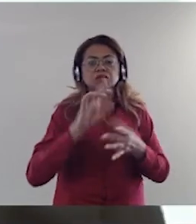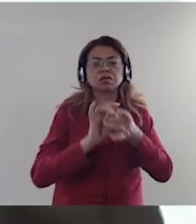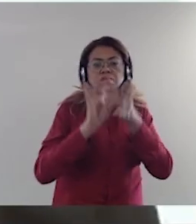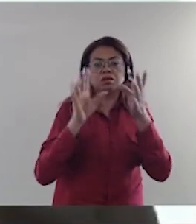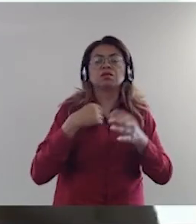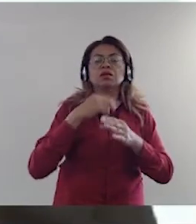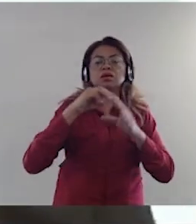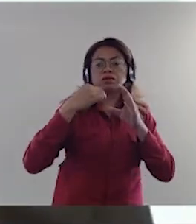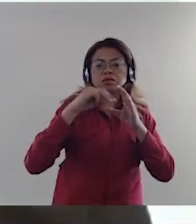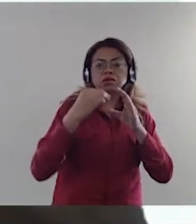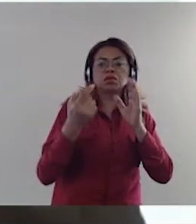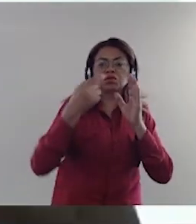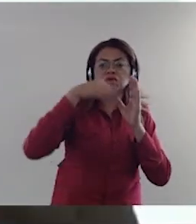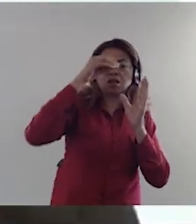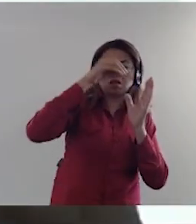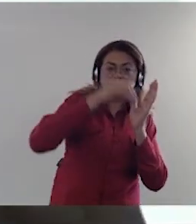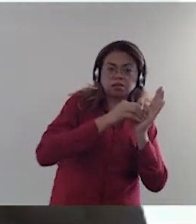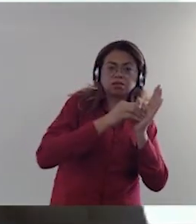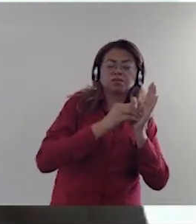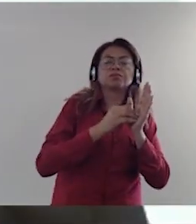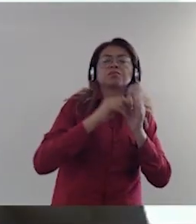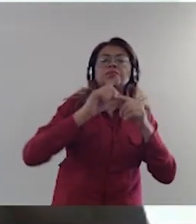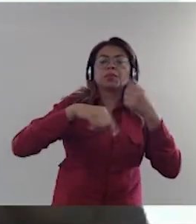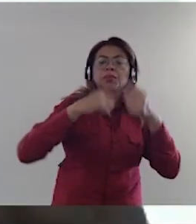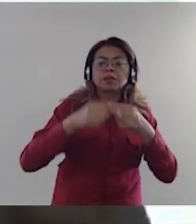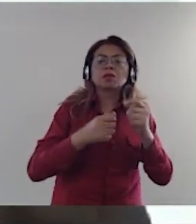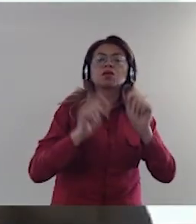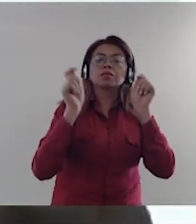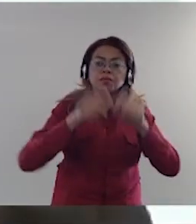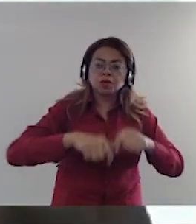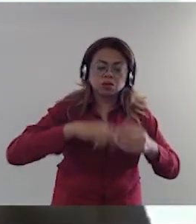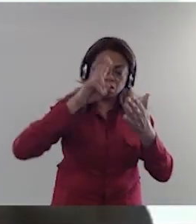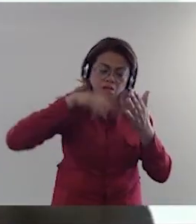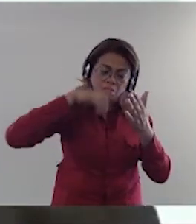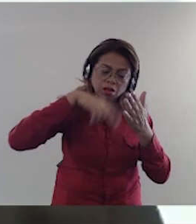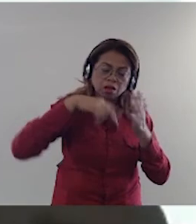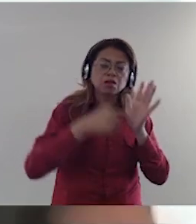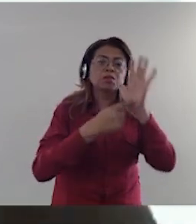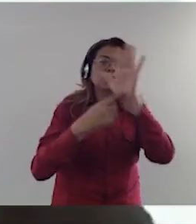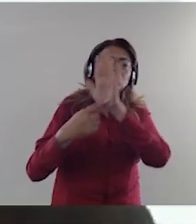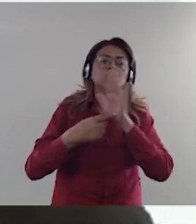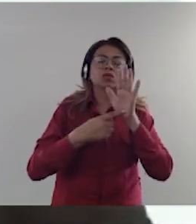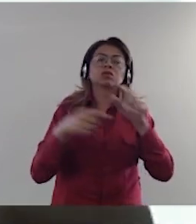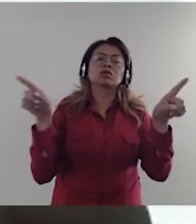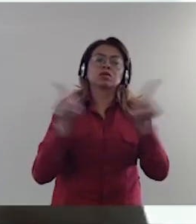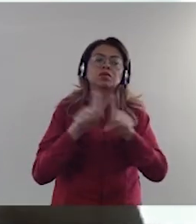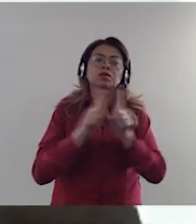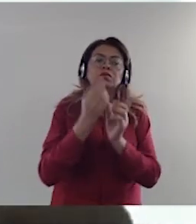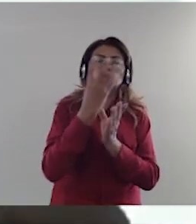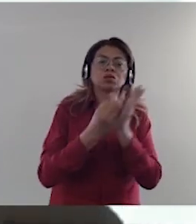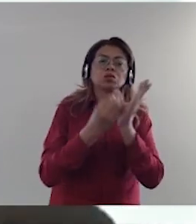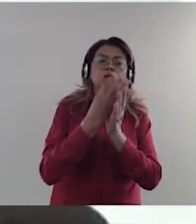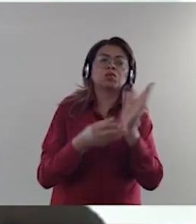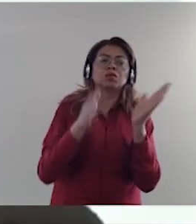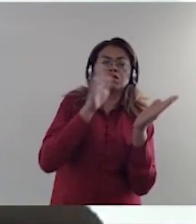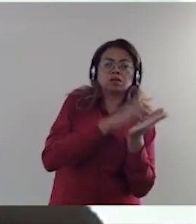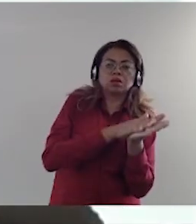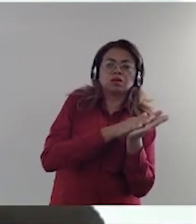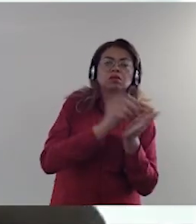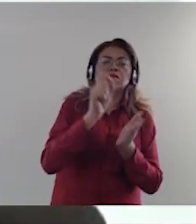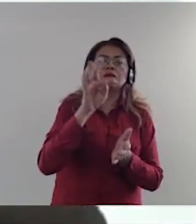fiquem arquivados para que se faça menção a eles, né, que se junte a cópia desses e-mails na ata.